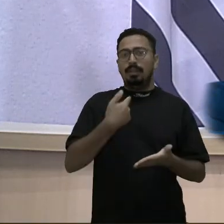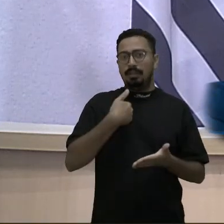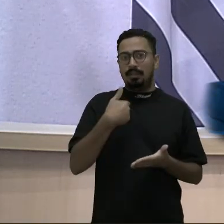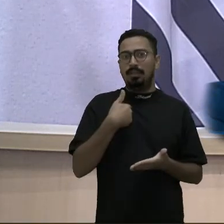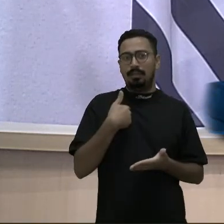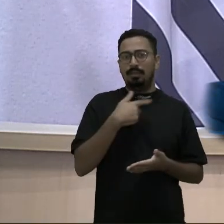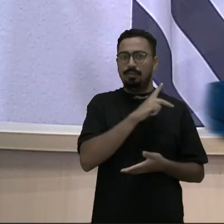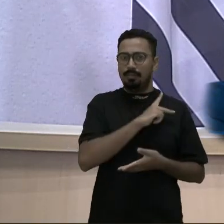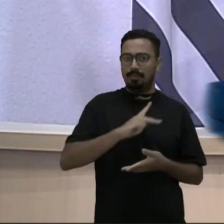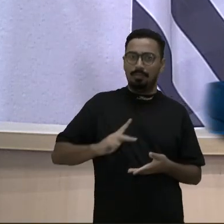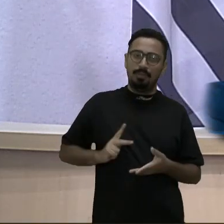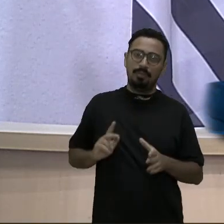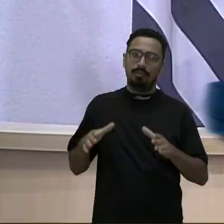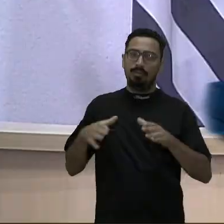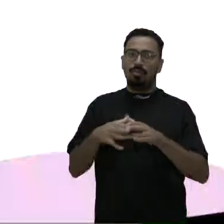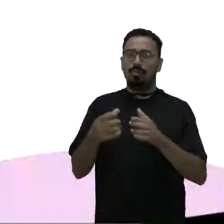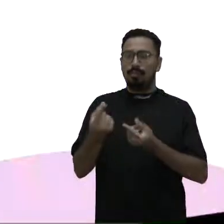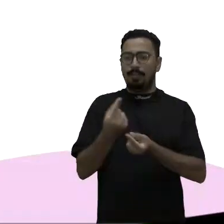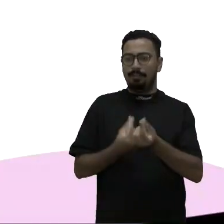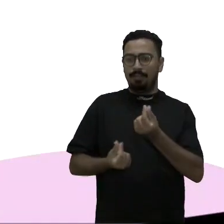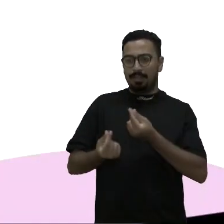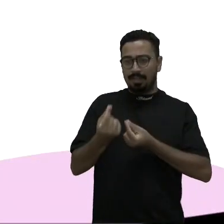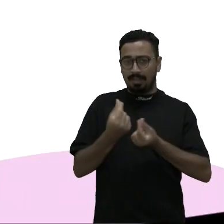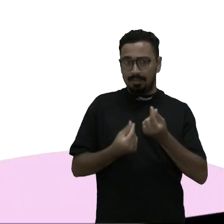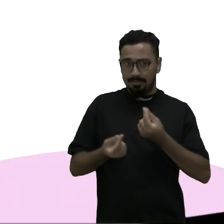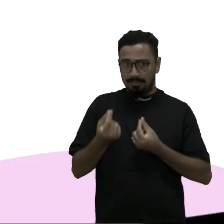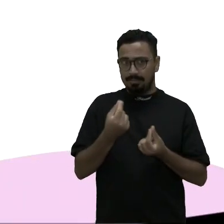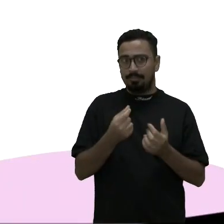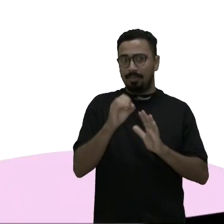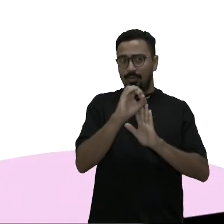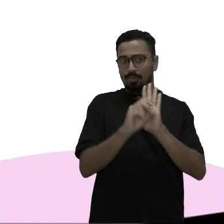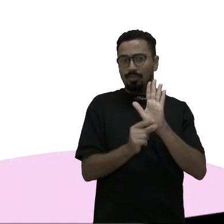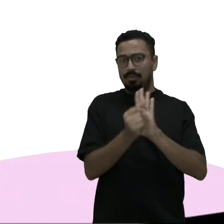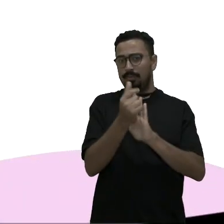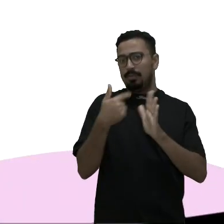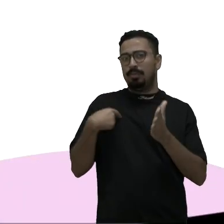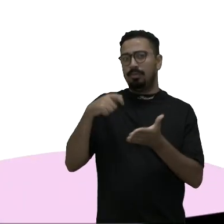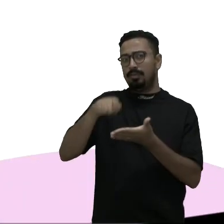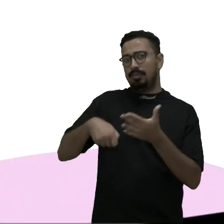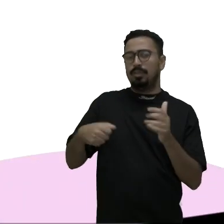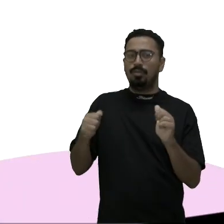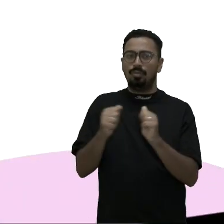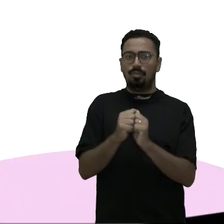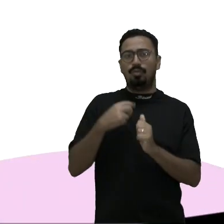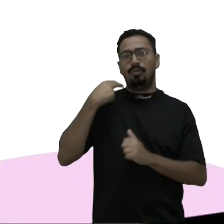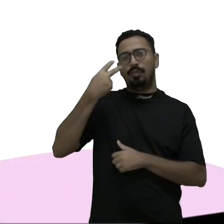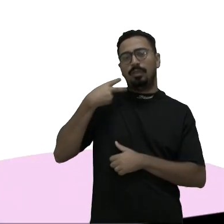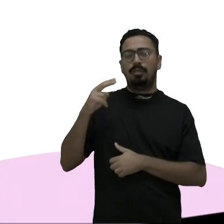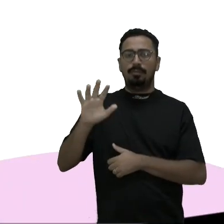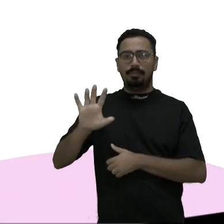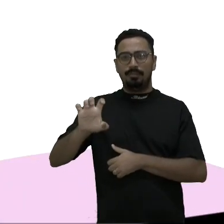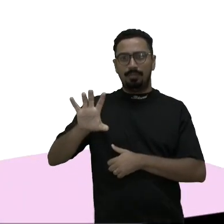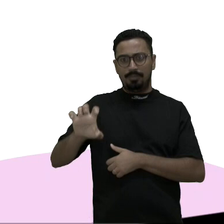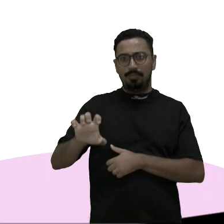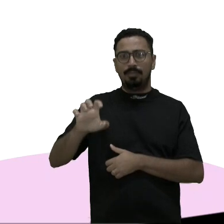Estou presidente da Comissão de Finanças. Assinei junto com o vereador Douglas Carbone o parecer